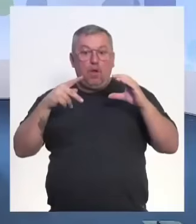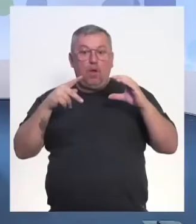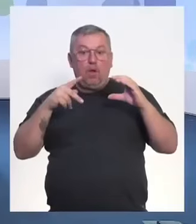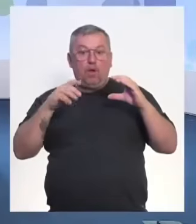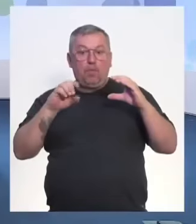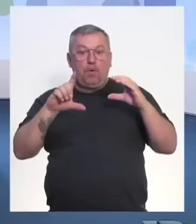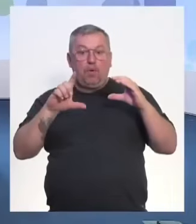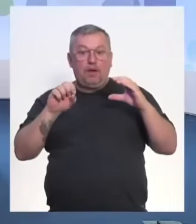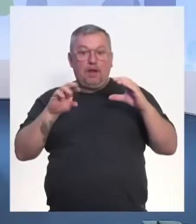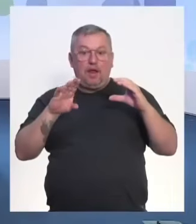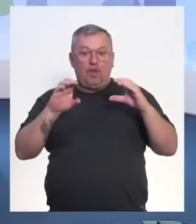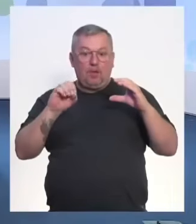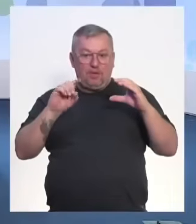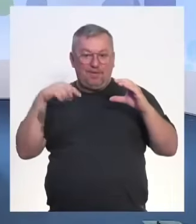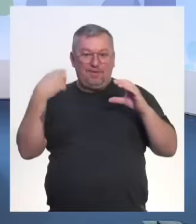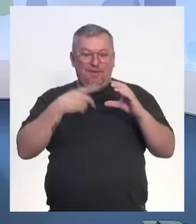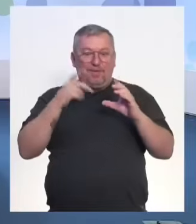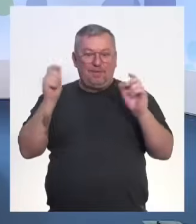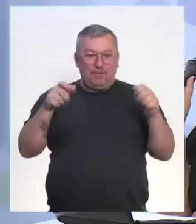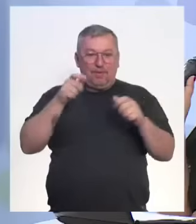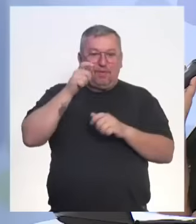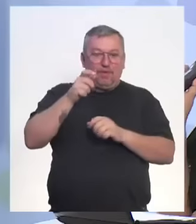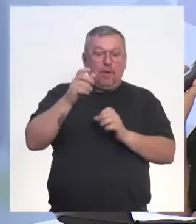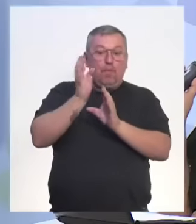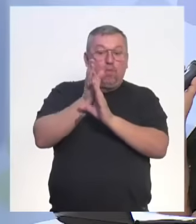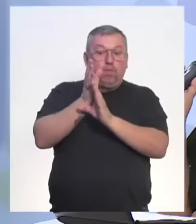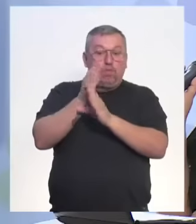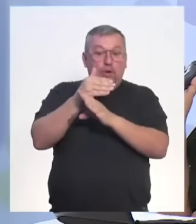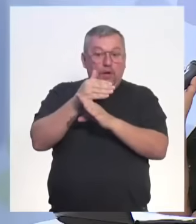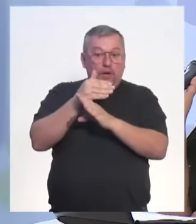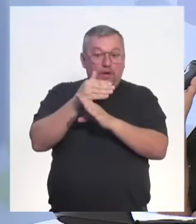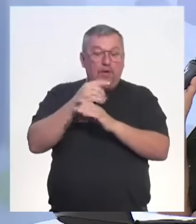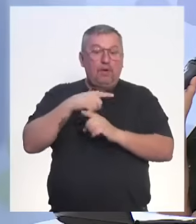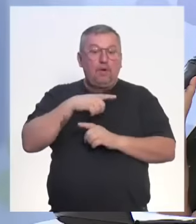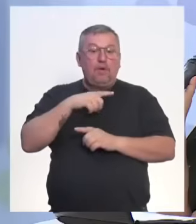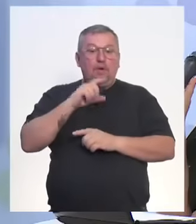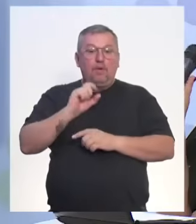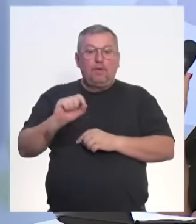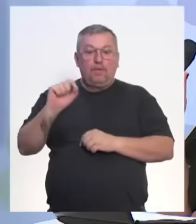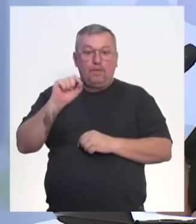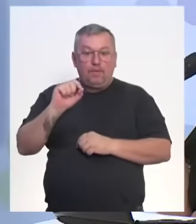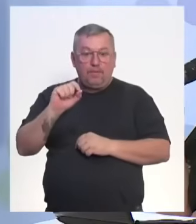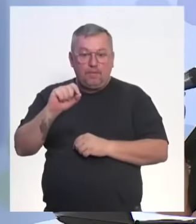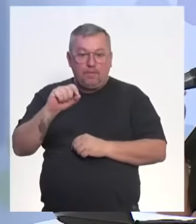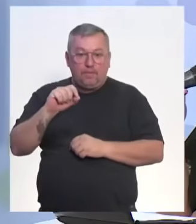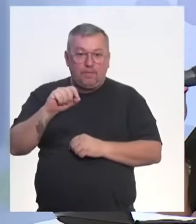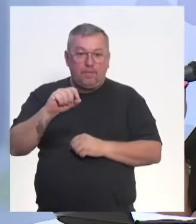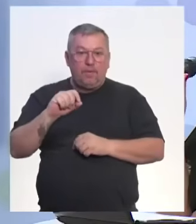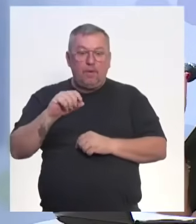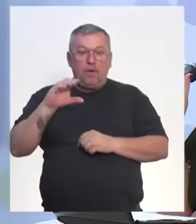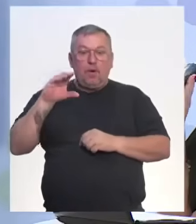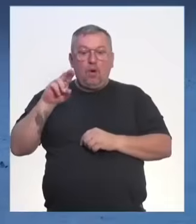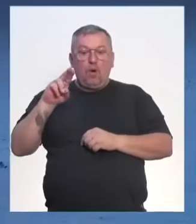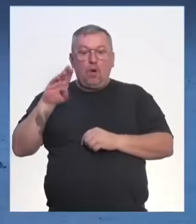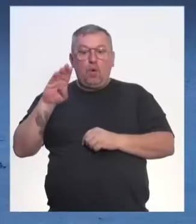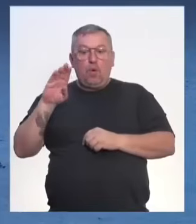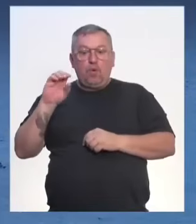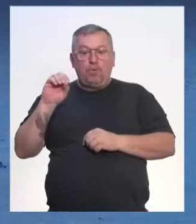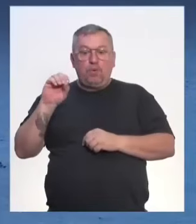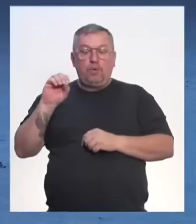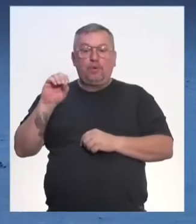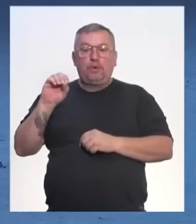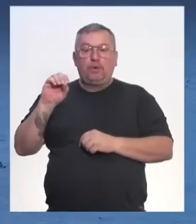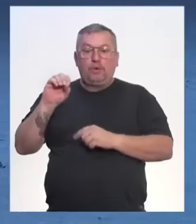poliedro. Aqui, é do poliedro, desculpa. Isso. No caso aqui eu tenho um dado, né? Eu tenho uma figura que a gente chama de cubo, né?